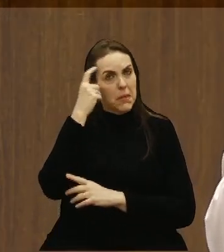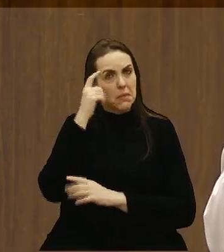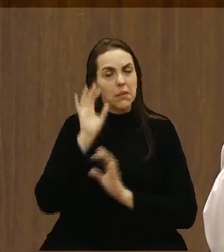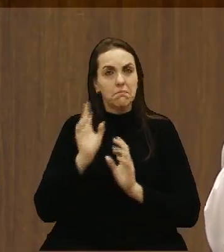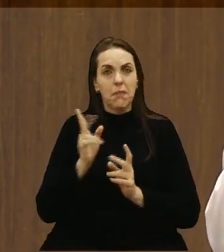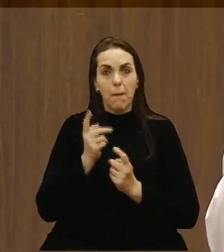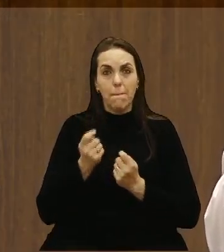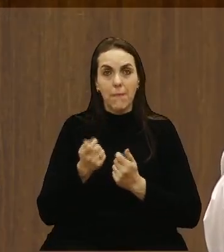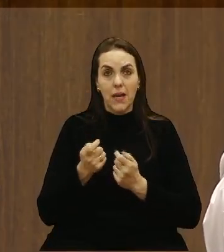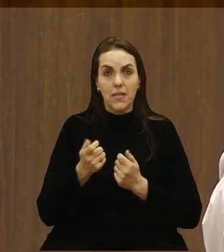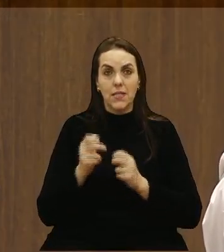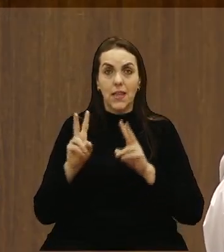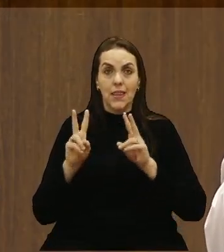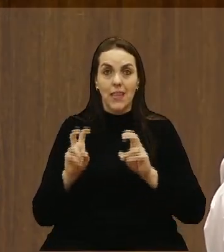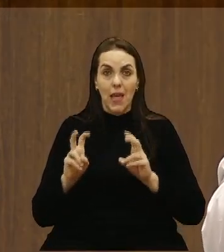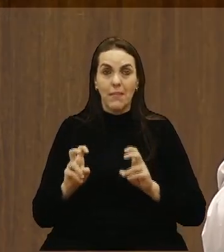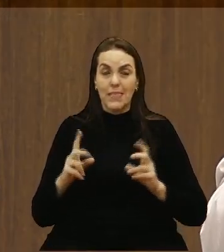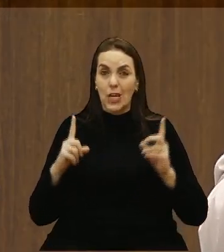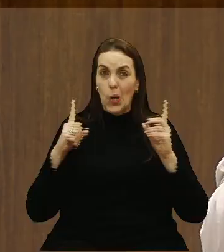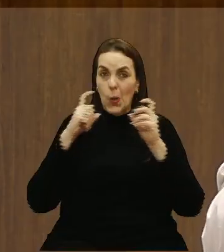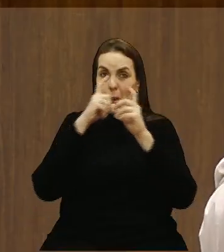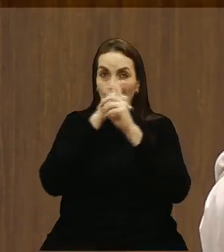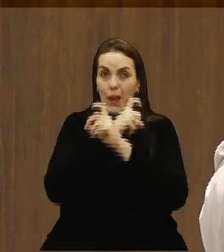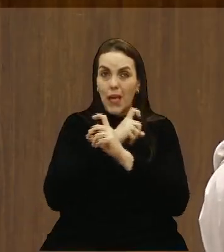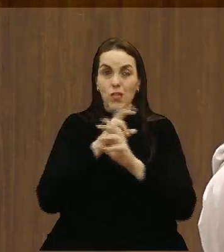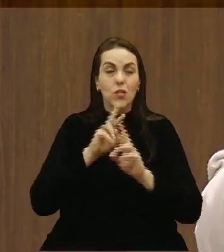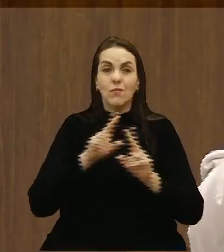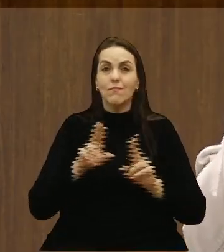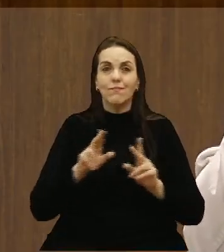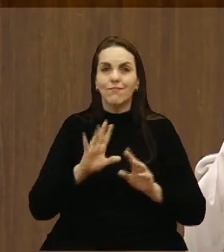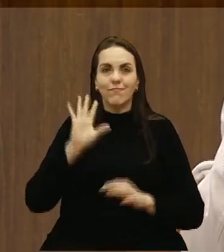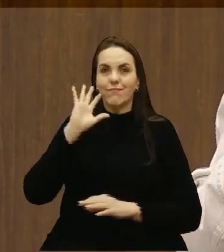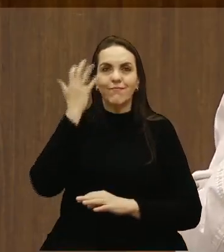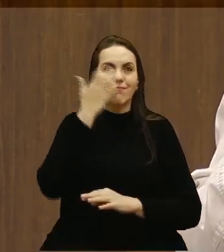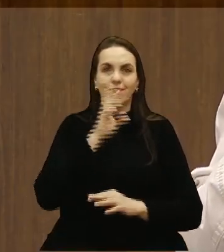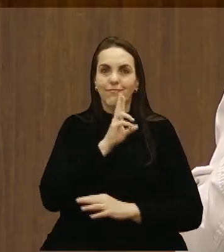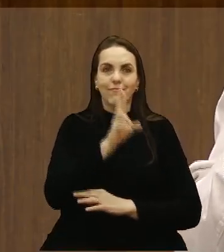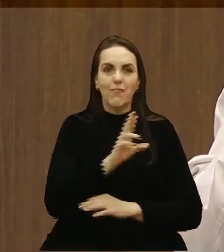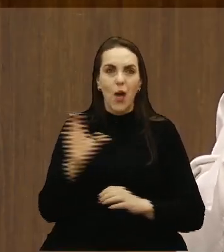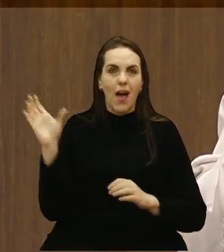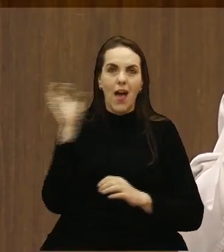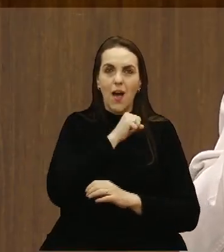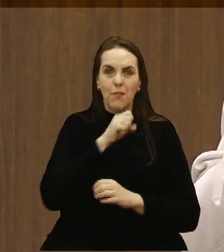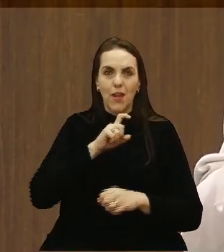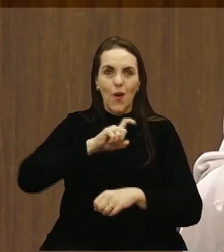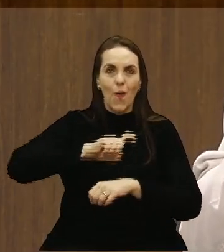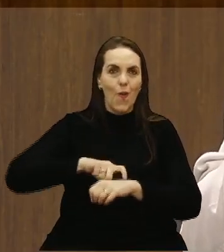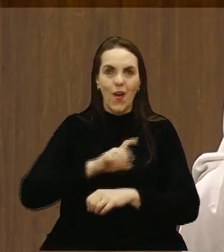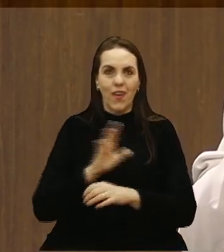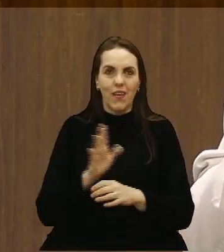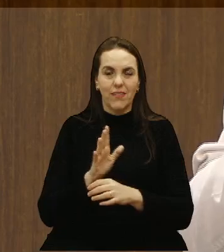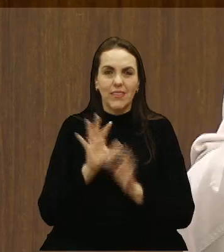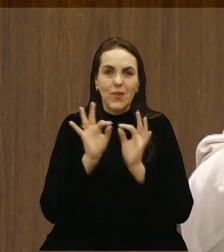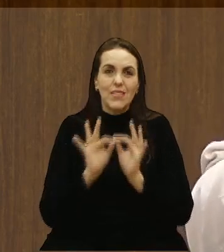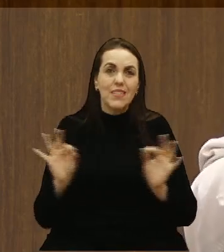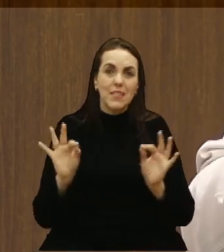quanto a temas complexos. Eles não são resolvidos com respostas rápidas e nem com saídas que sejam simples. E é isso que o senhor